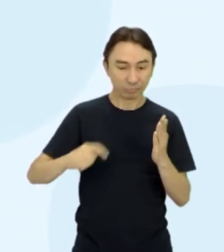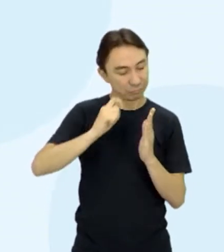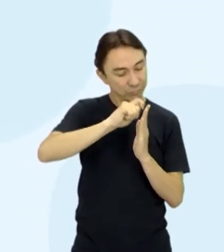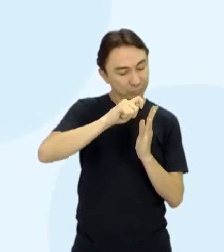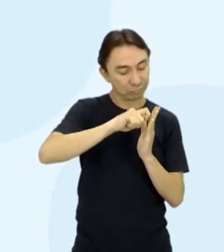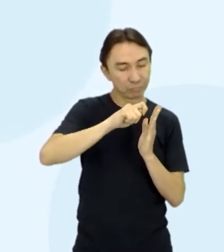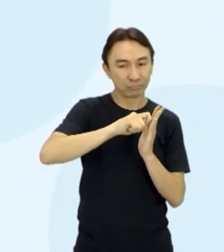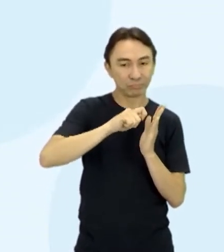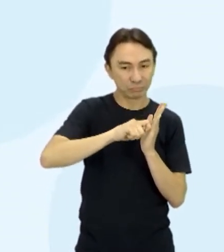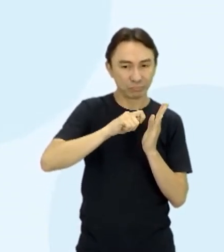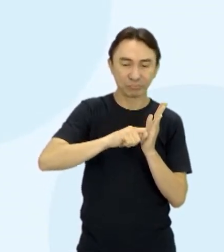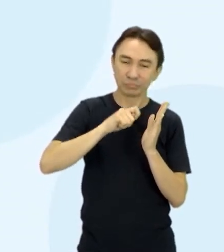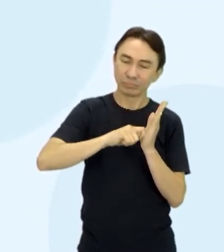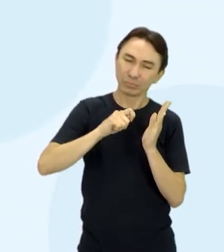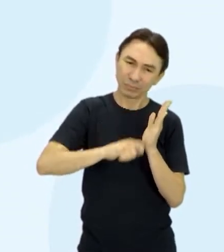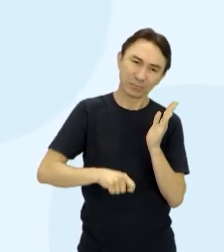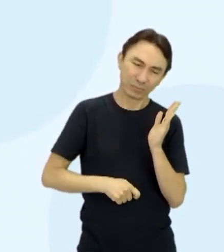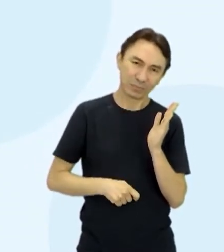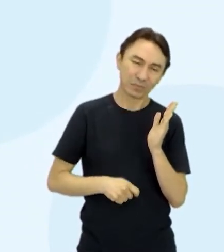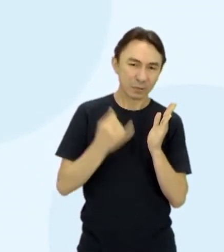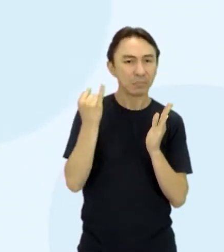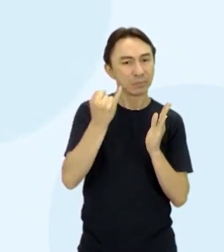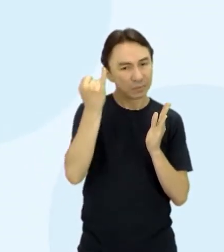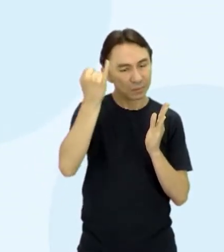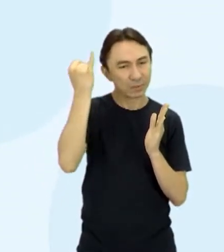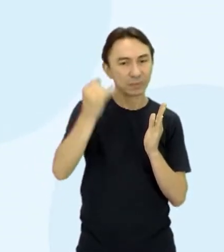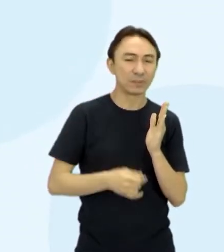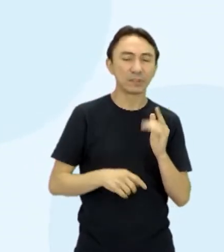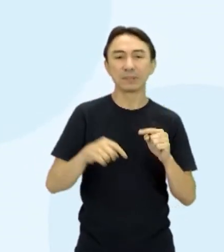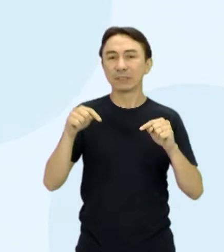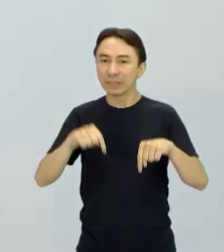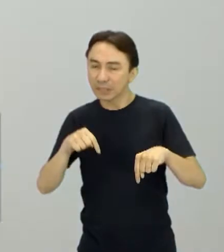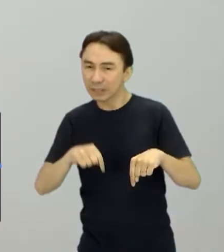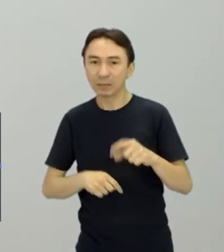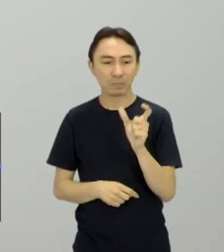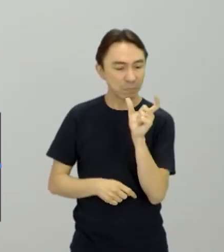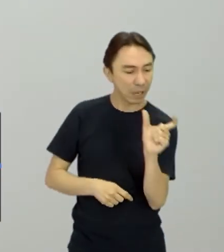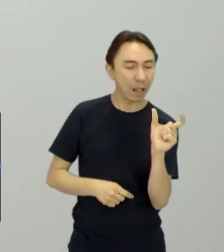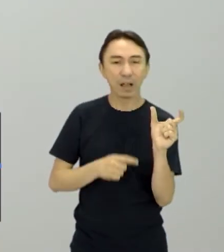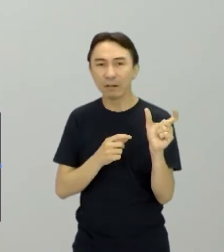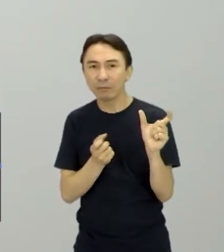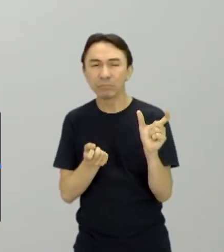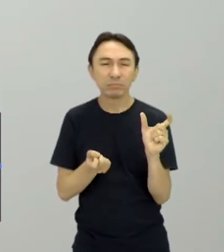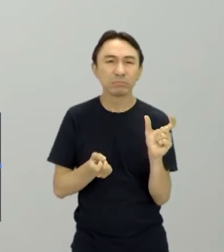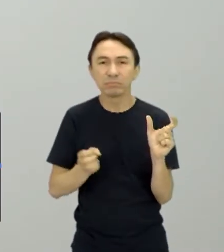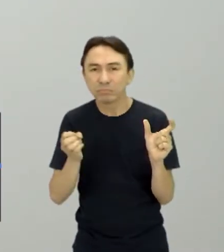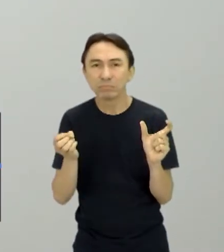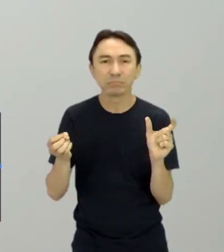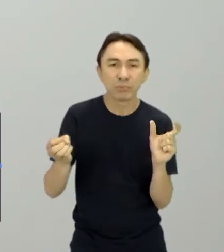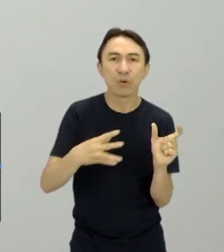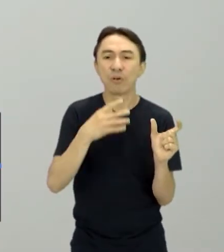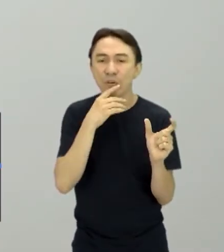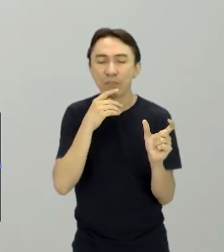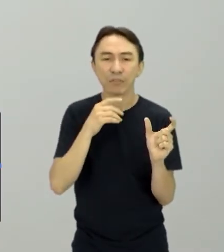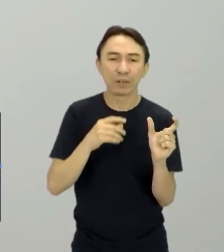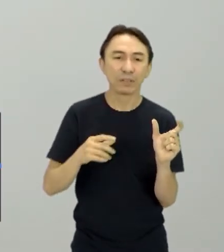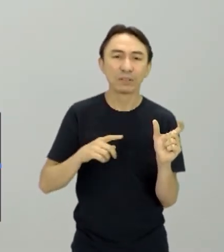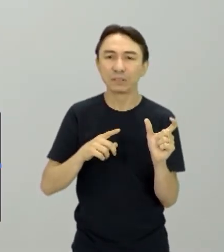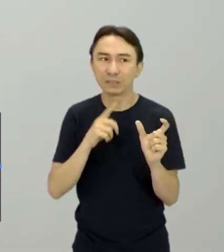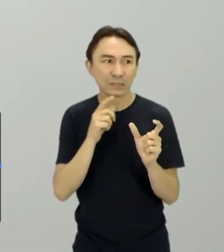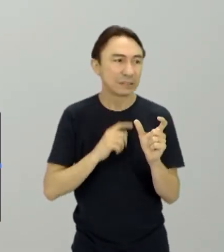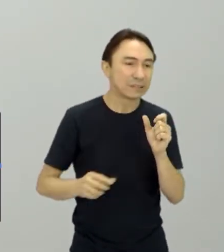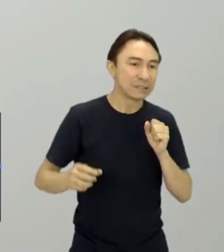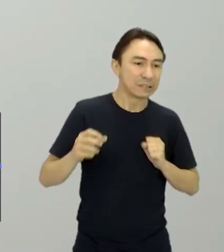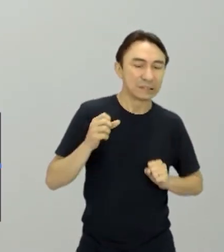você possa fazer as anotações justamente dos termos que aparecem, de algumas ansiedades, resolver os